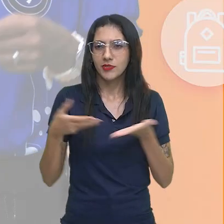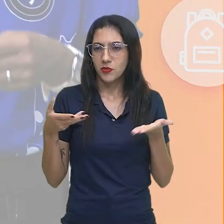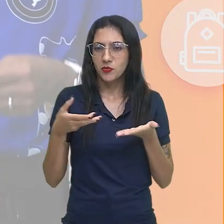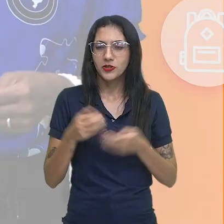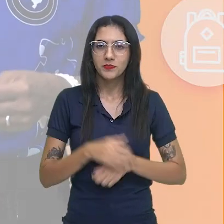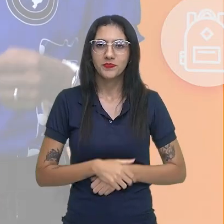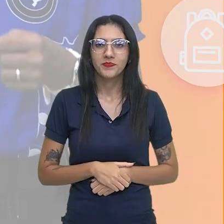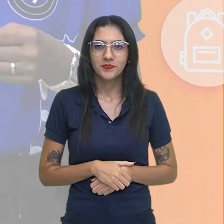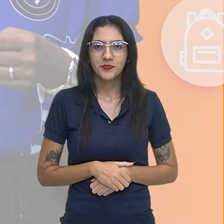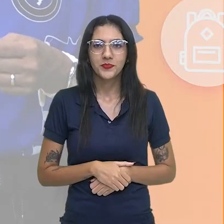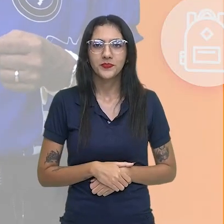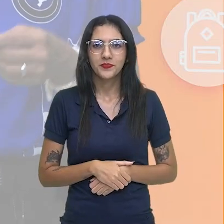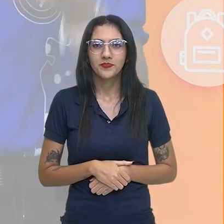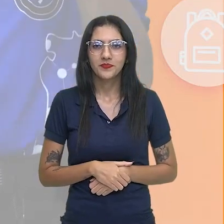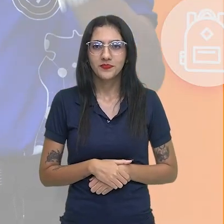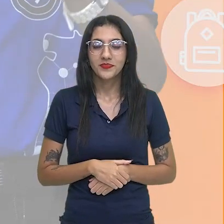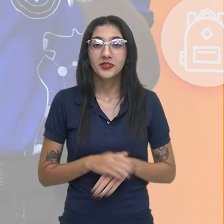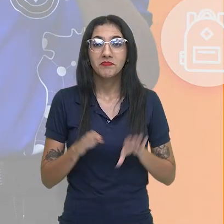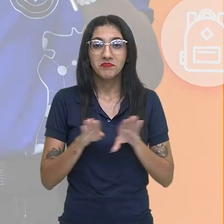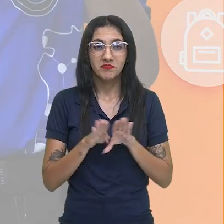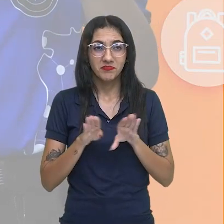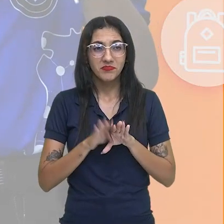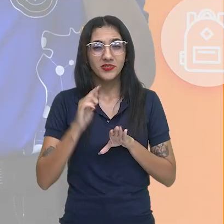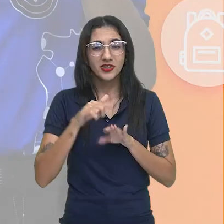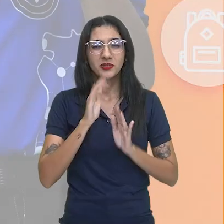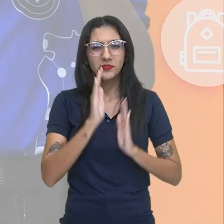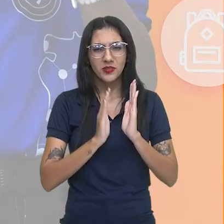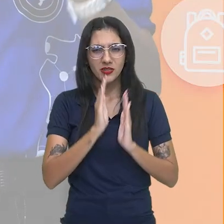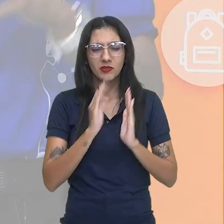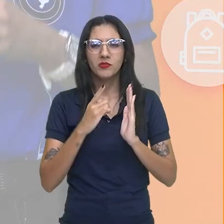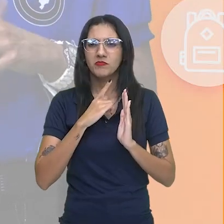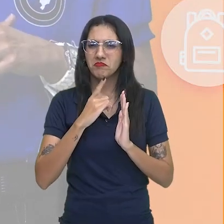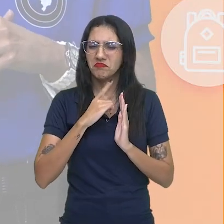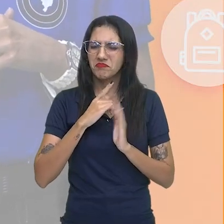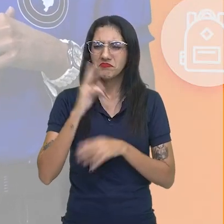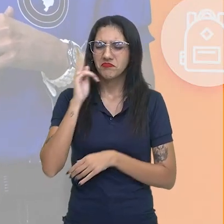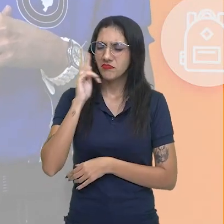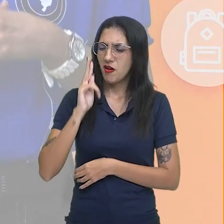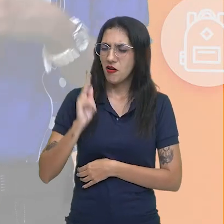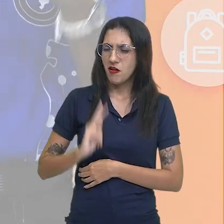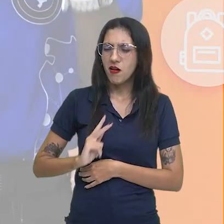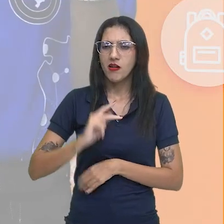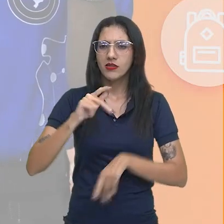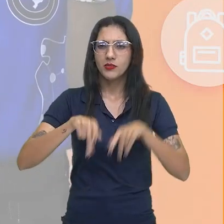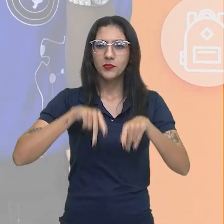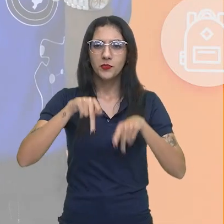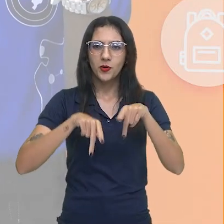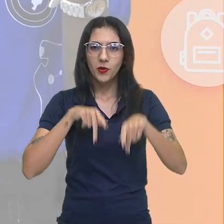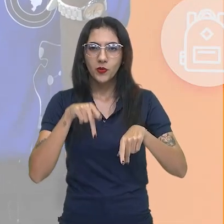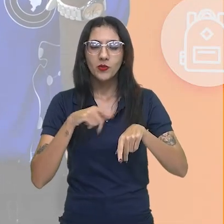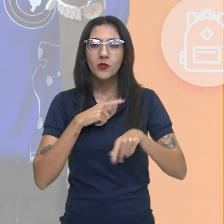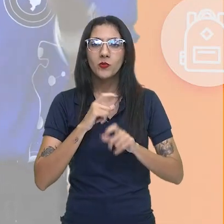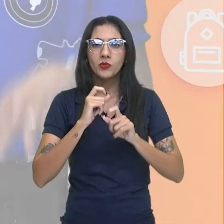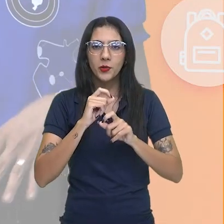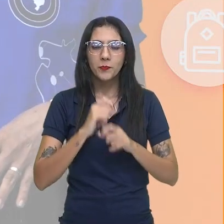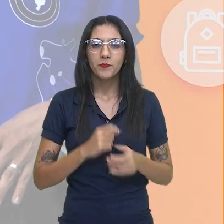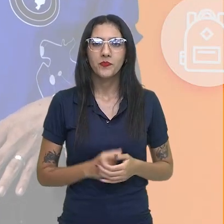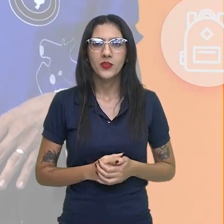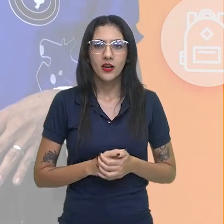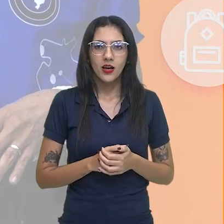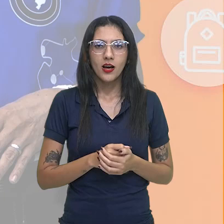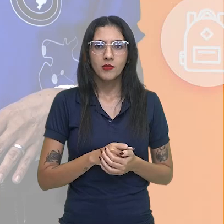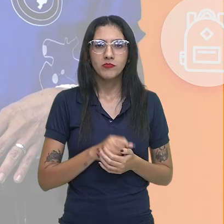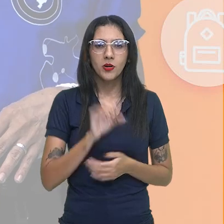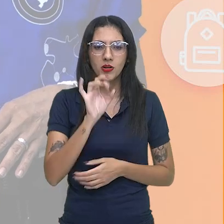atuais. Vem também deste período que acompanha toda a história dos povos amazônicos, as benzeções e